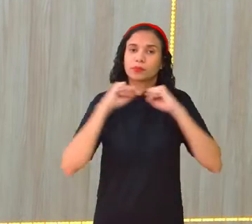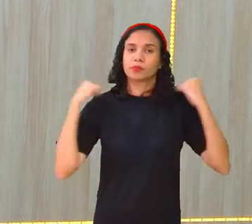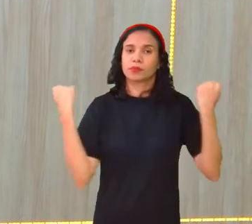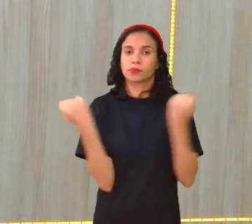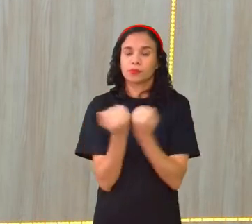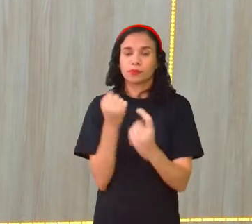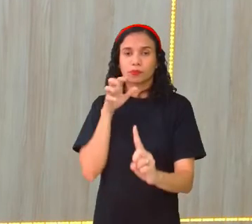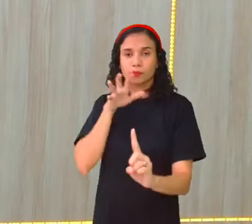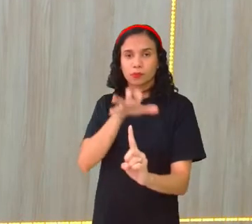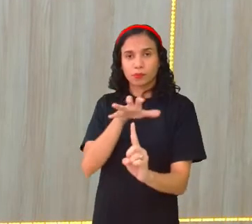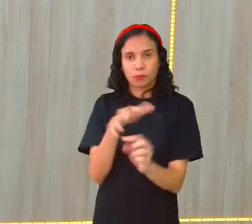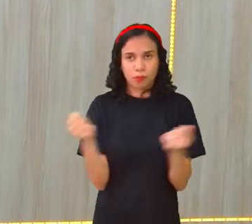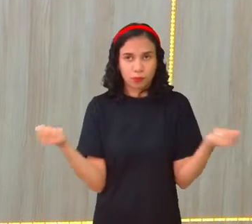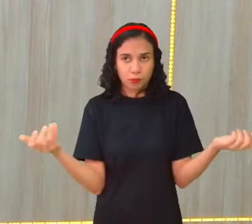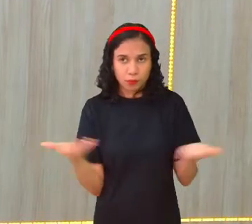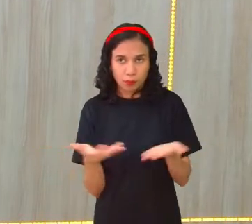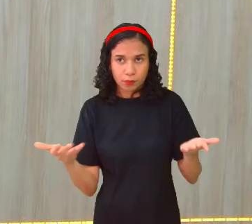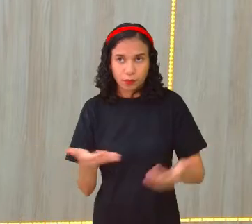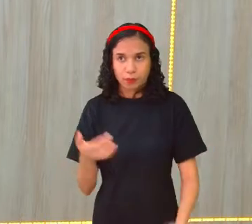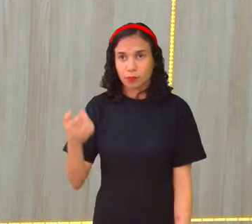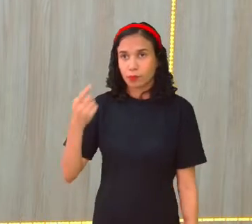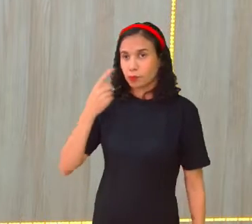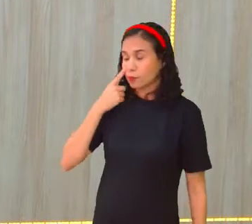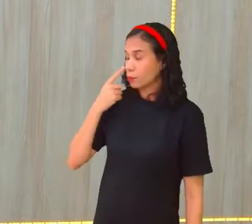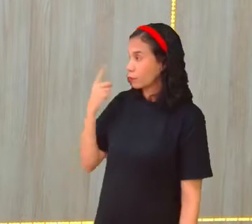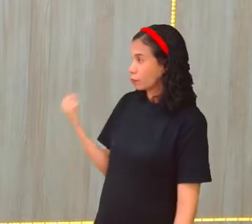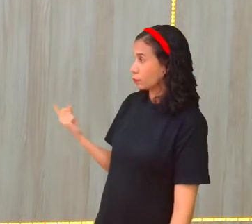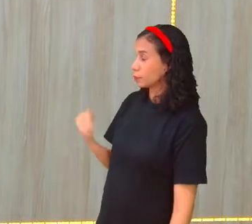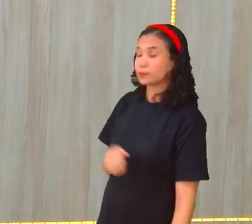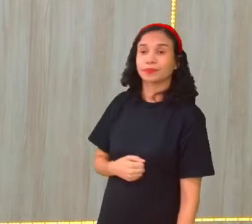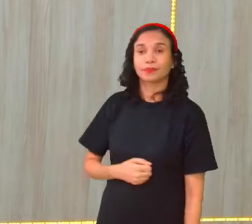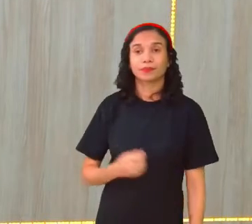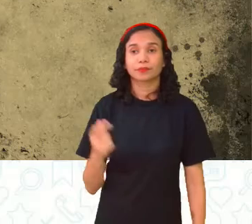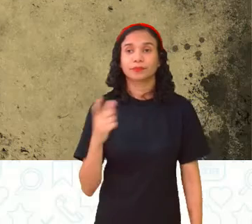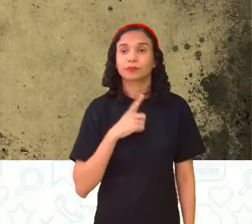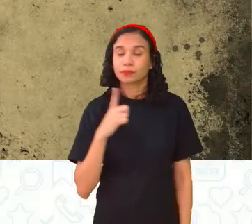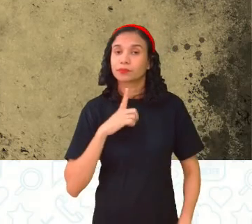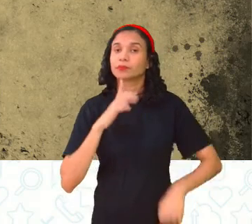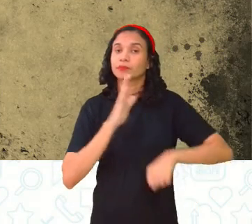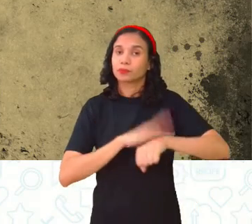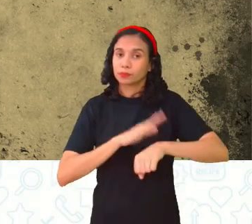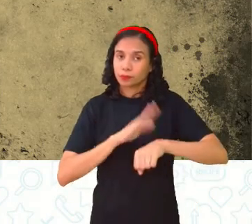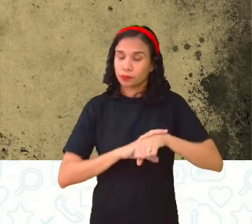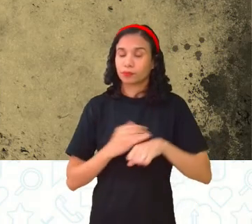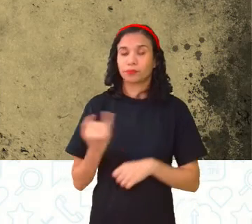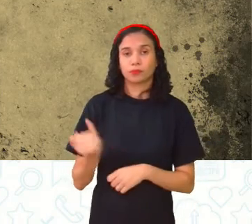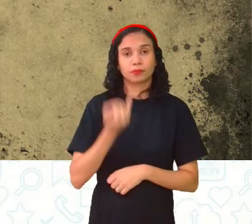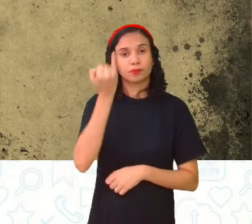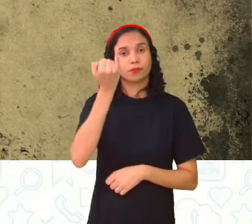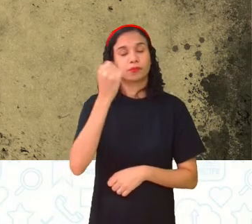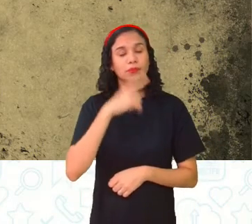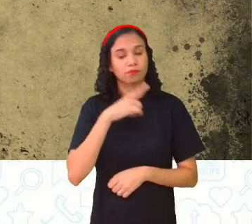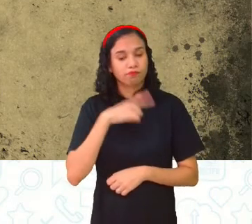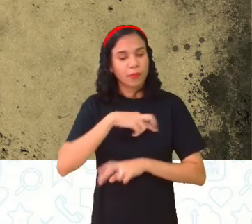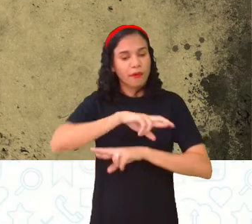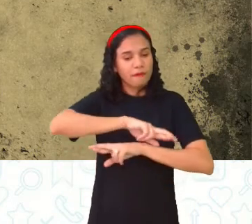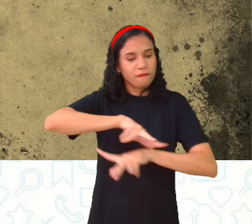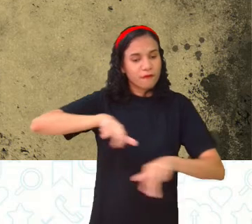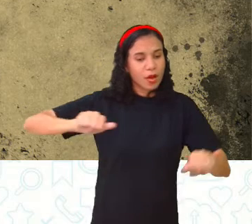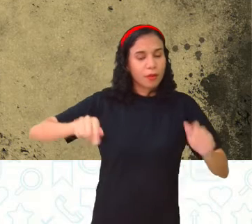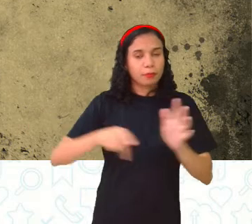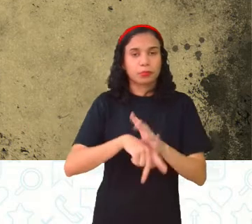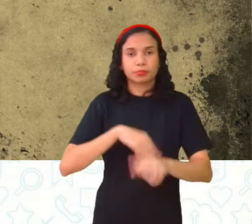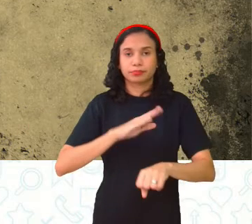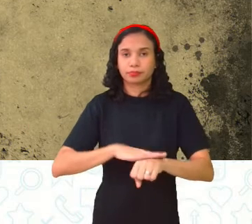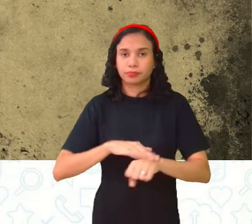sociedade hoje, certo? Então vamos embora. Aí teve um momento, né, que várias situações aí